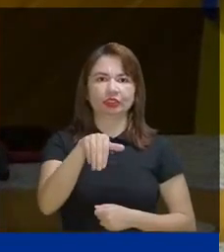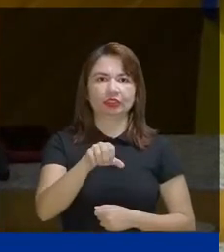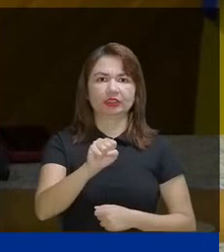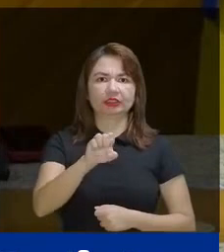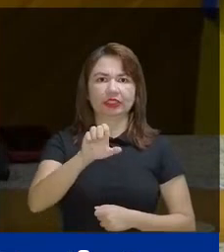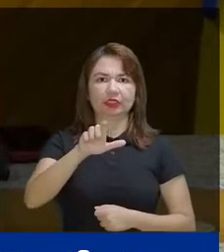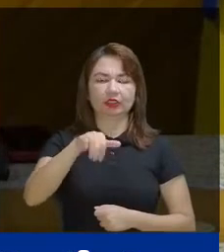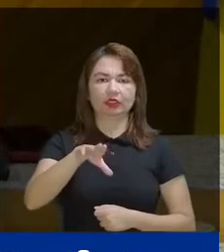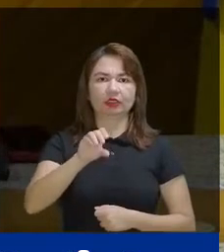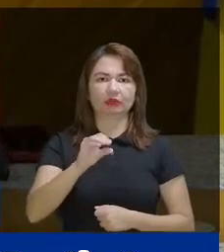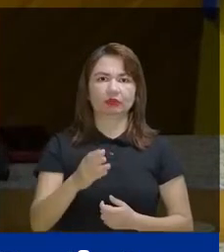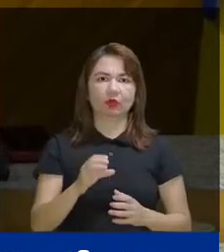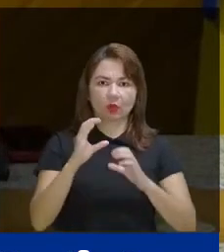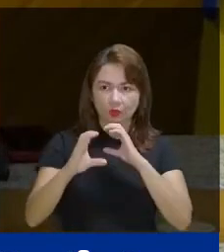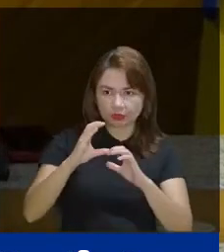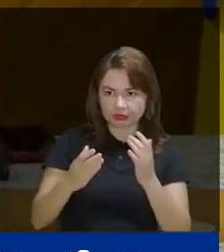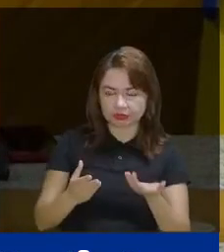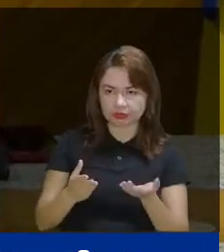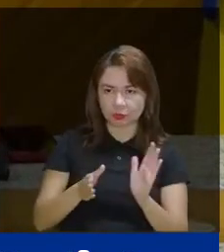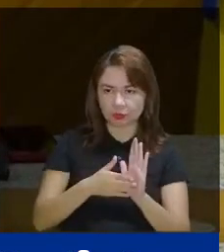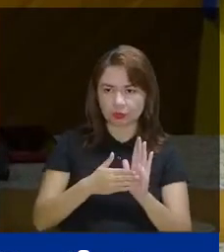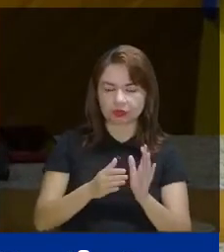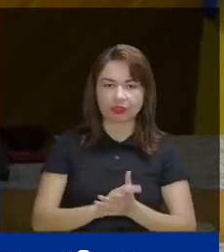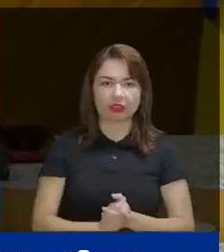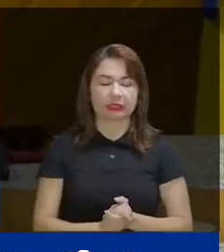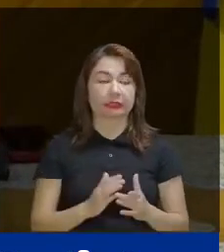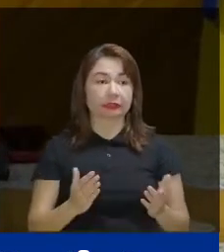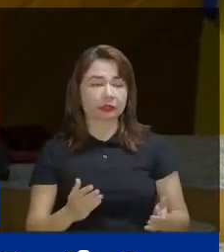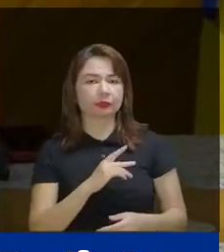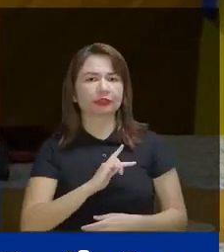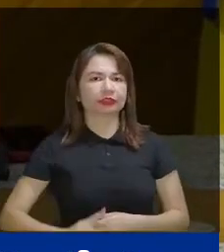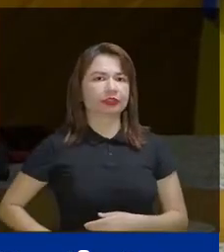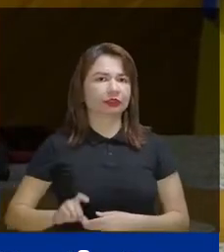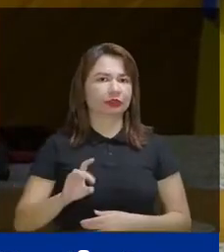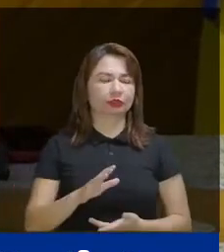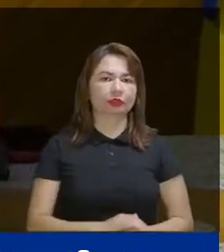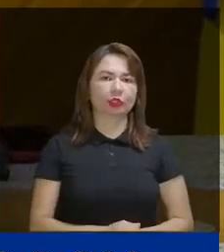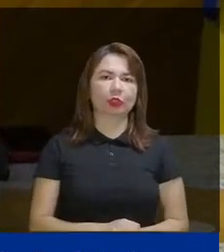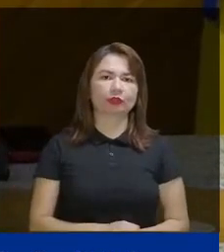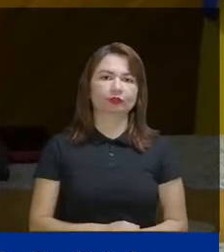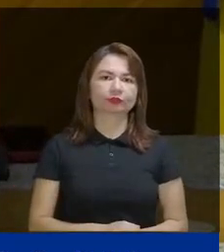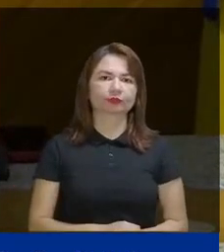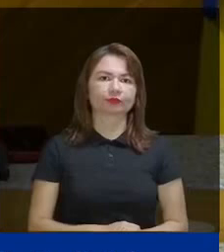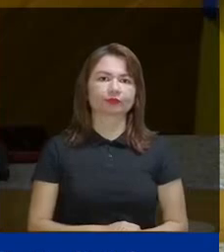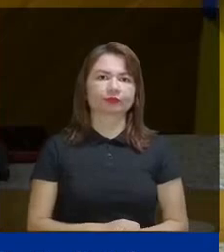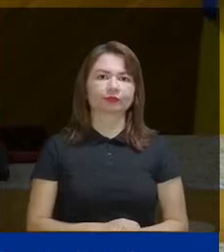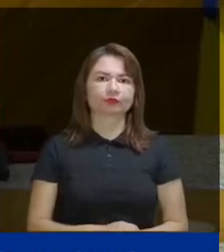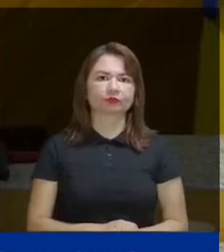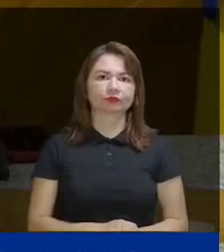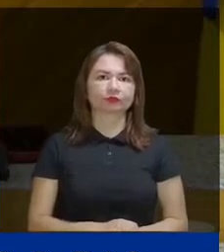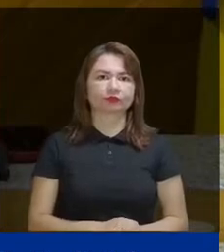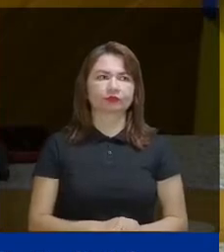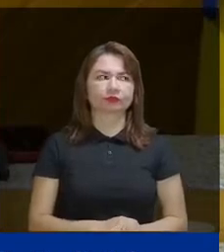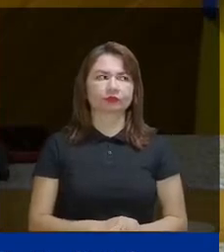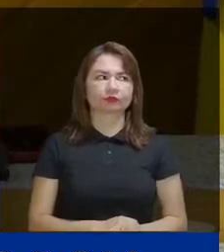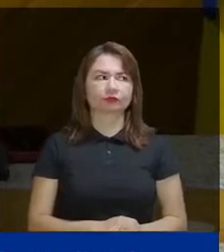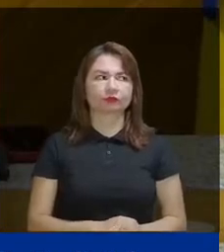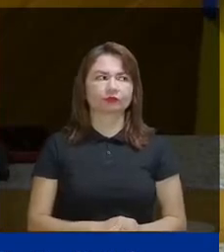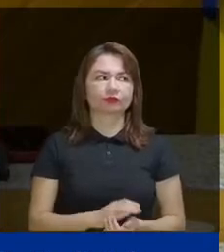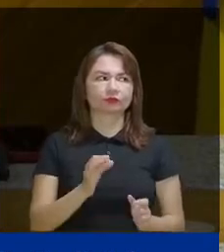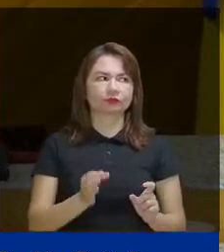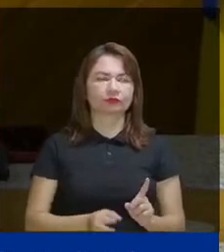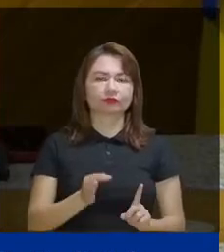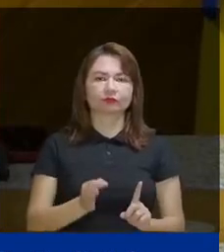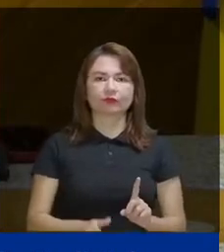senhor presidente, apenas ratificar a manifestação que já foi feita por Vossa Excelência e pelo desembargador Carmo Antônio, de